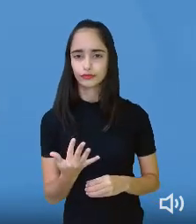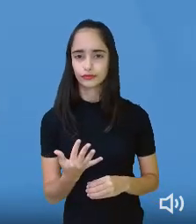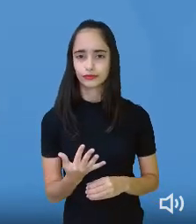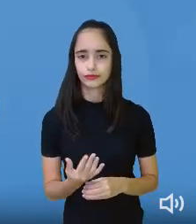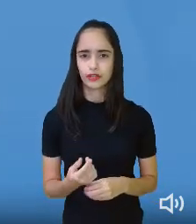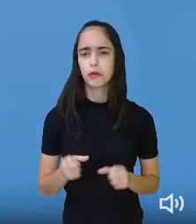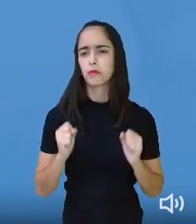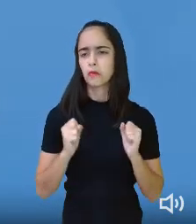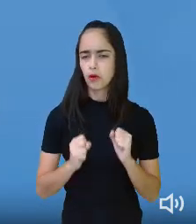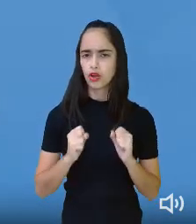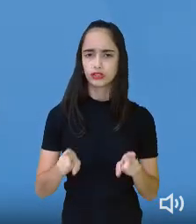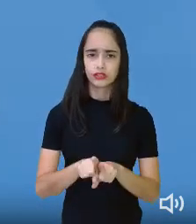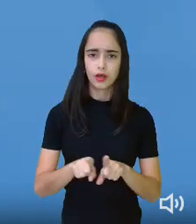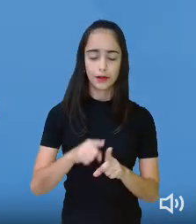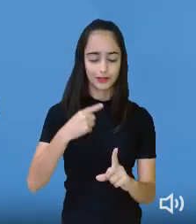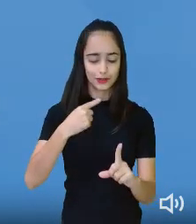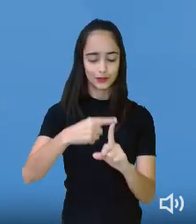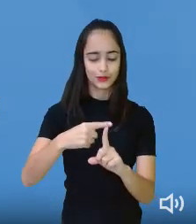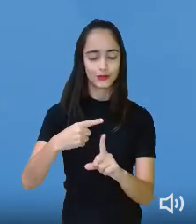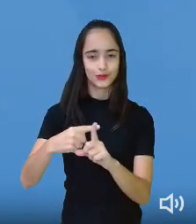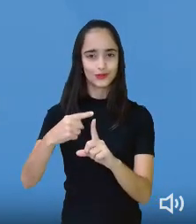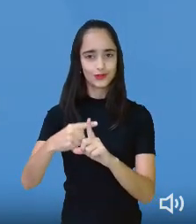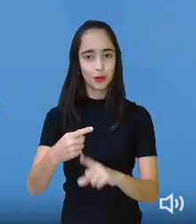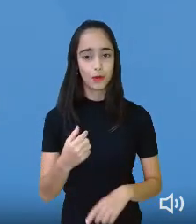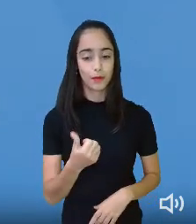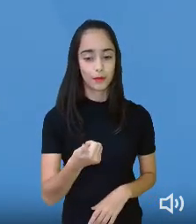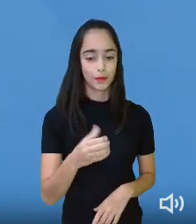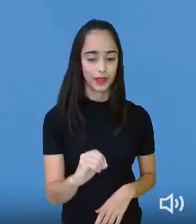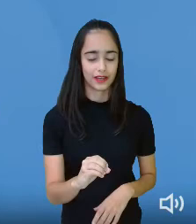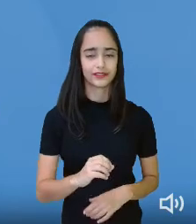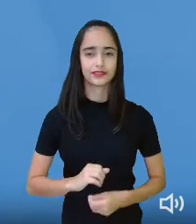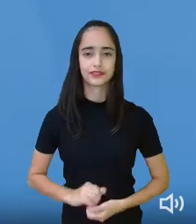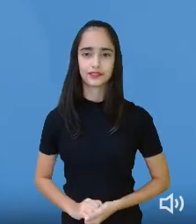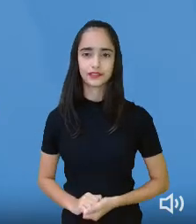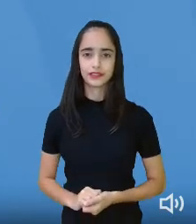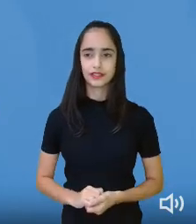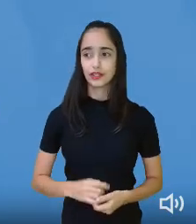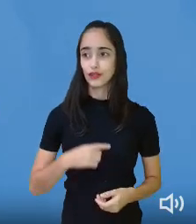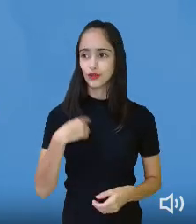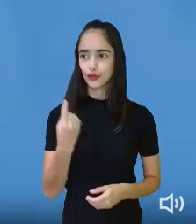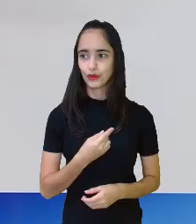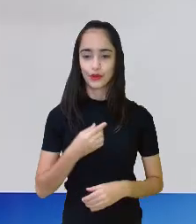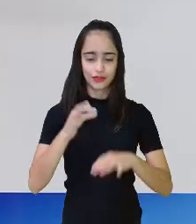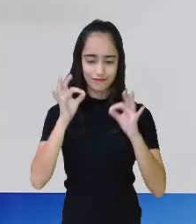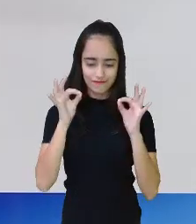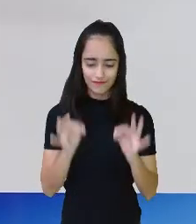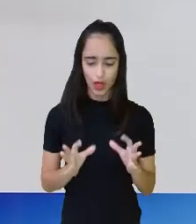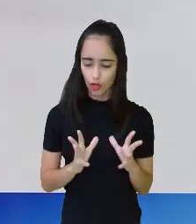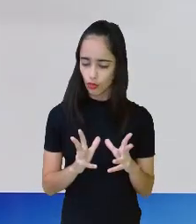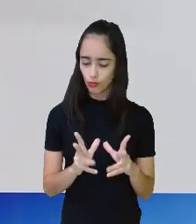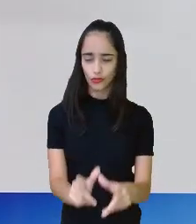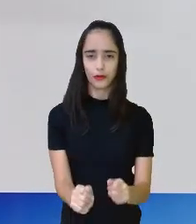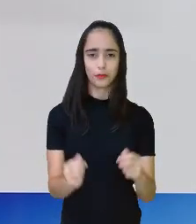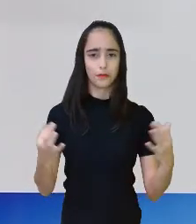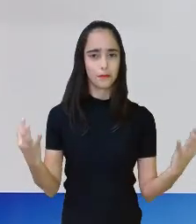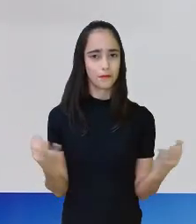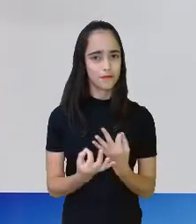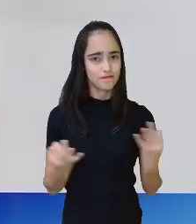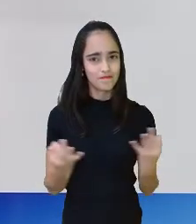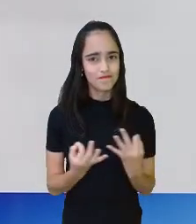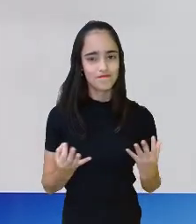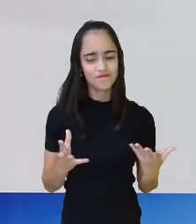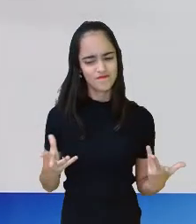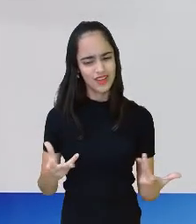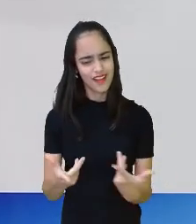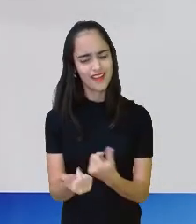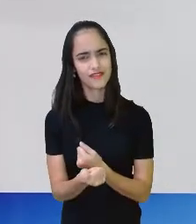mais 10. Enviando nossas respostas, olha aí, acertamos todas. Ótimo, maravilhoso.